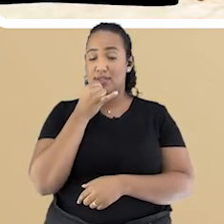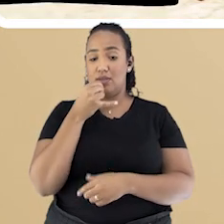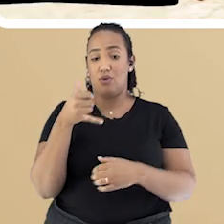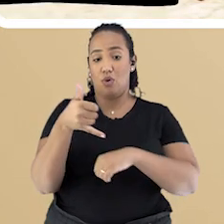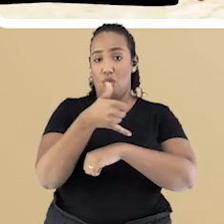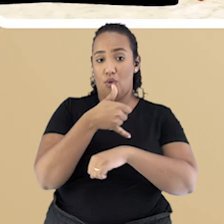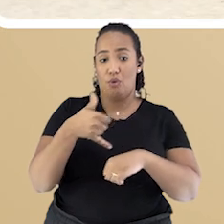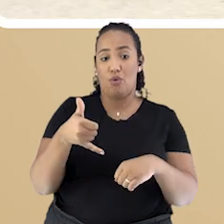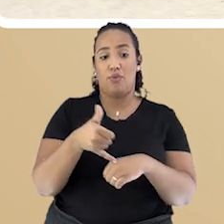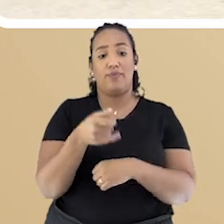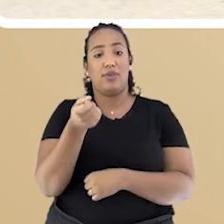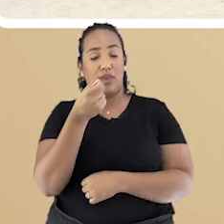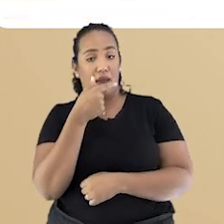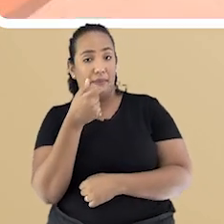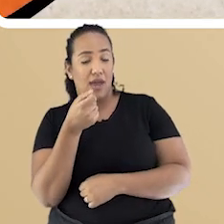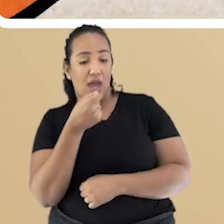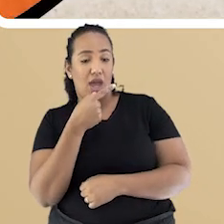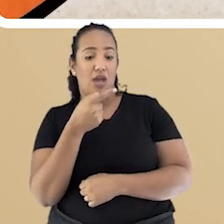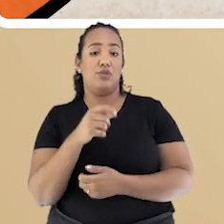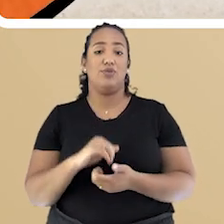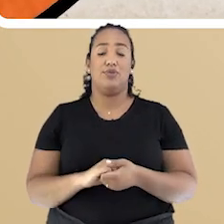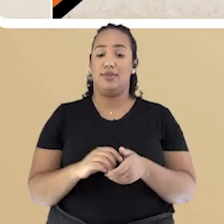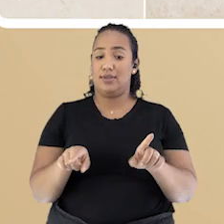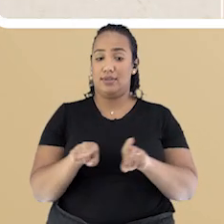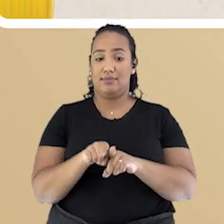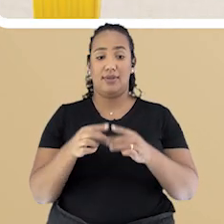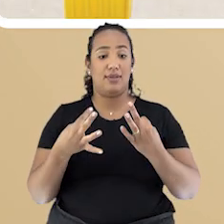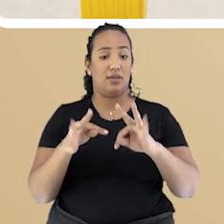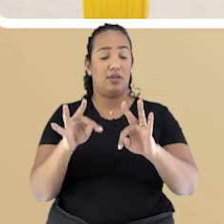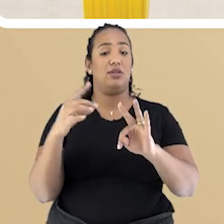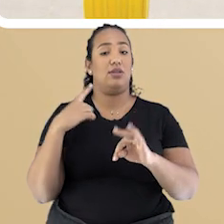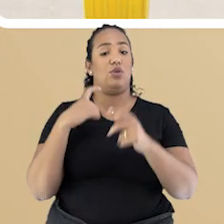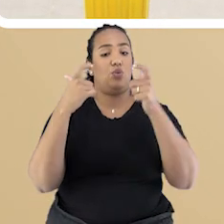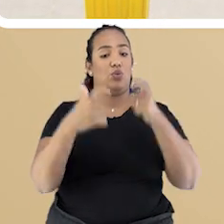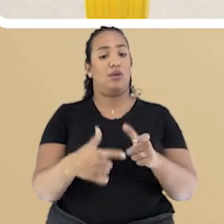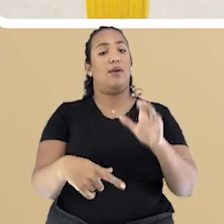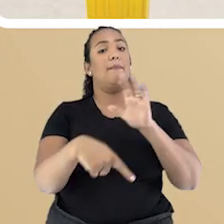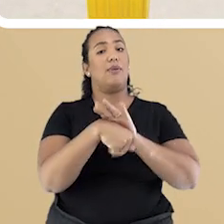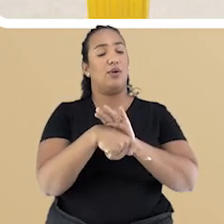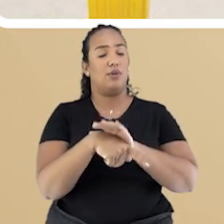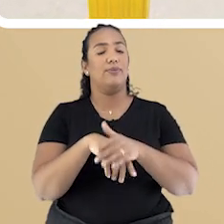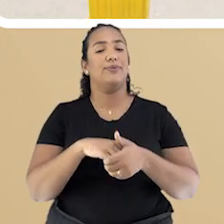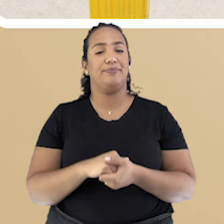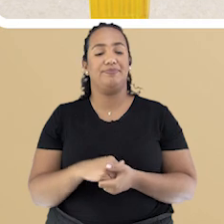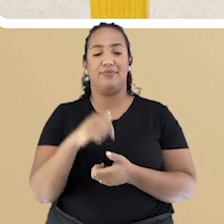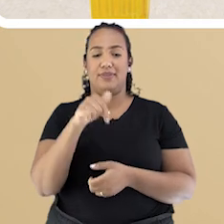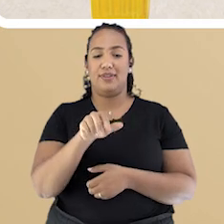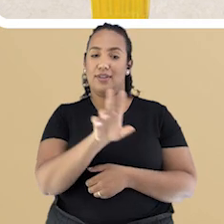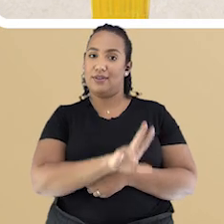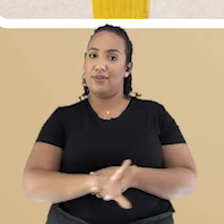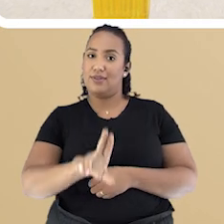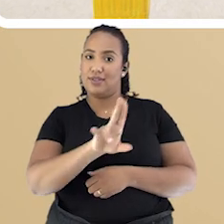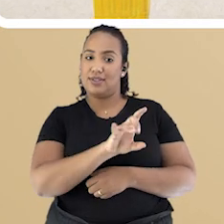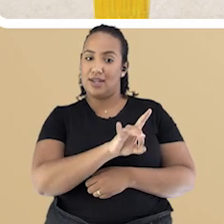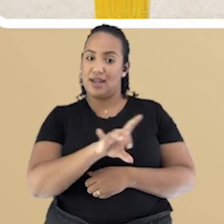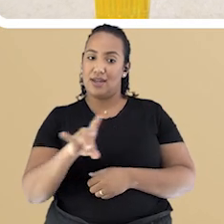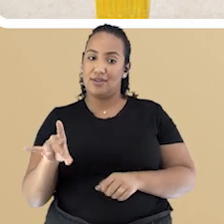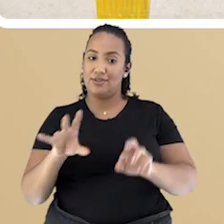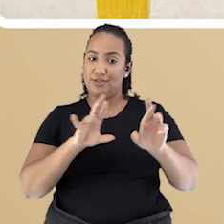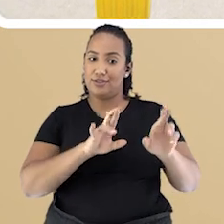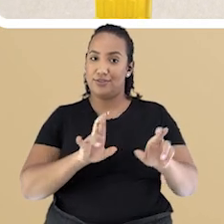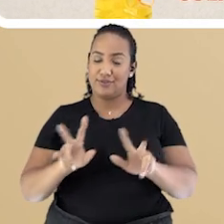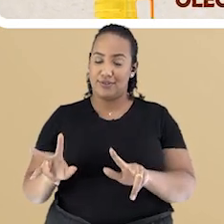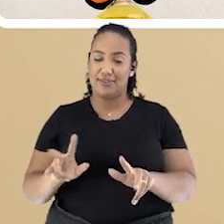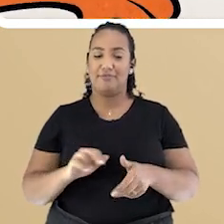cozinha, medicamentos, pilhas e aparelhos eletrônicos têm locais específicos de descarte e serão reciclados cada um de maneira